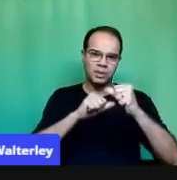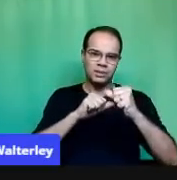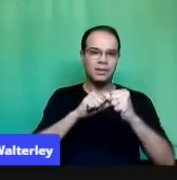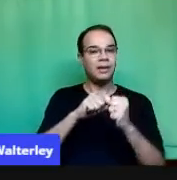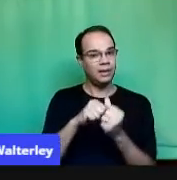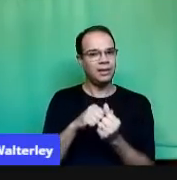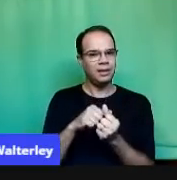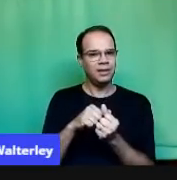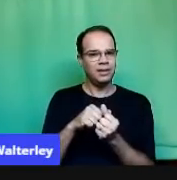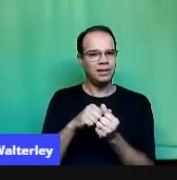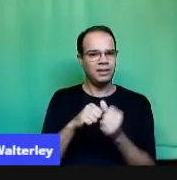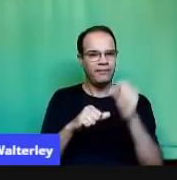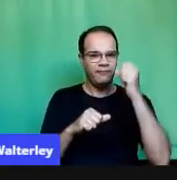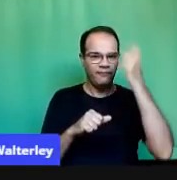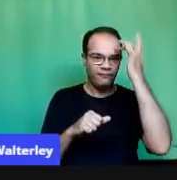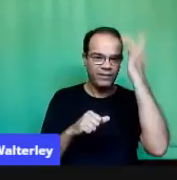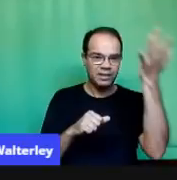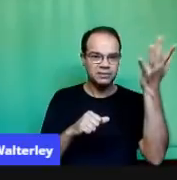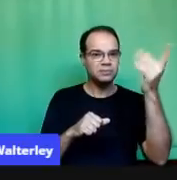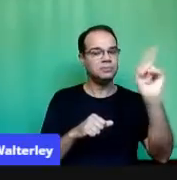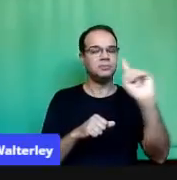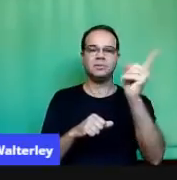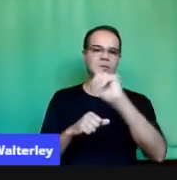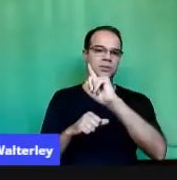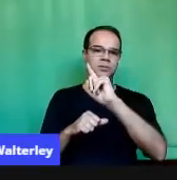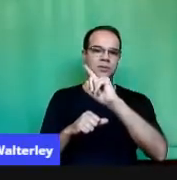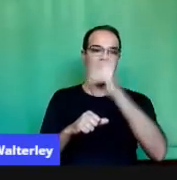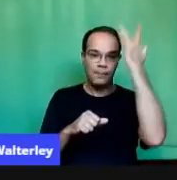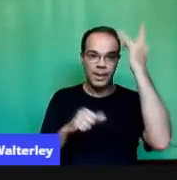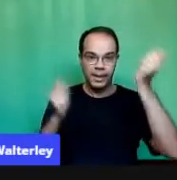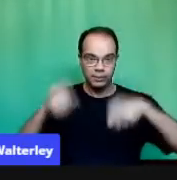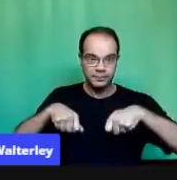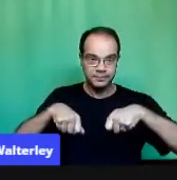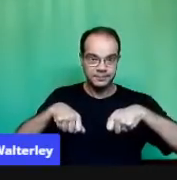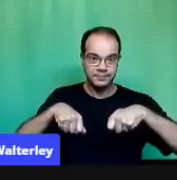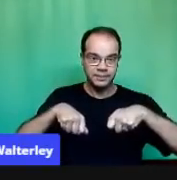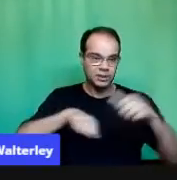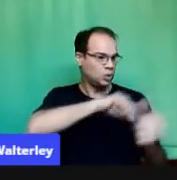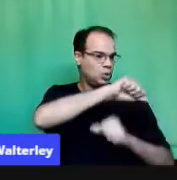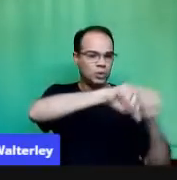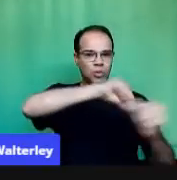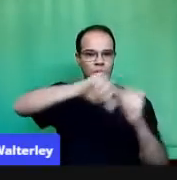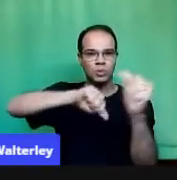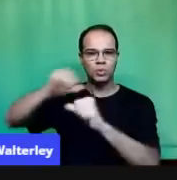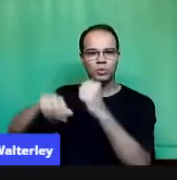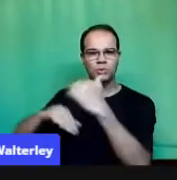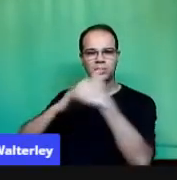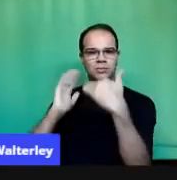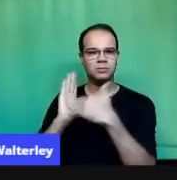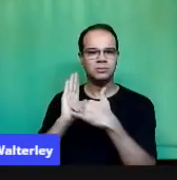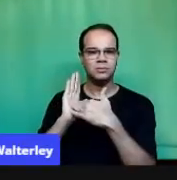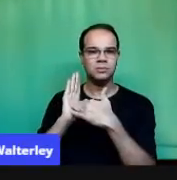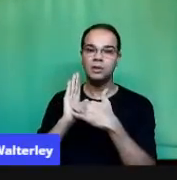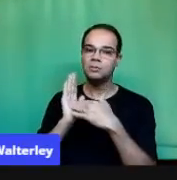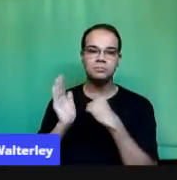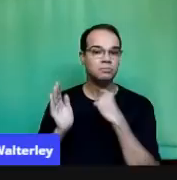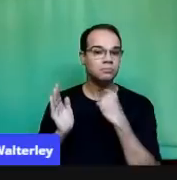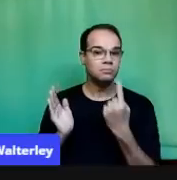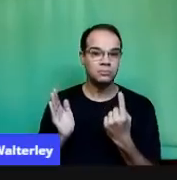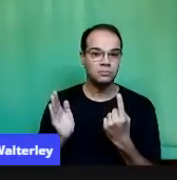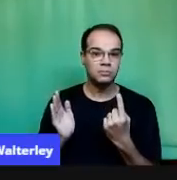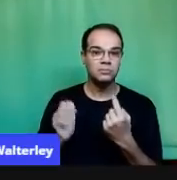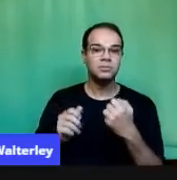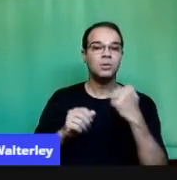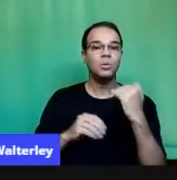essa questão, com esse questionamento resolvido. É um processo de construção de valorização dessa